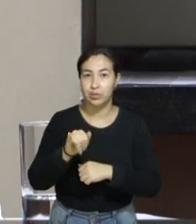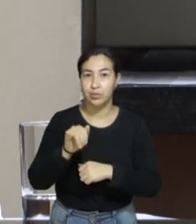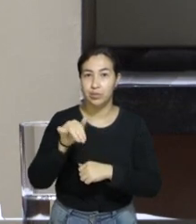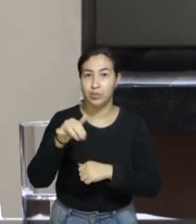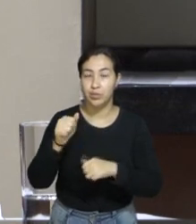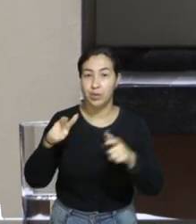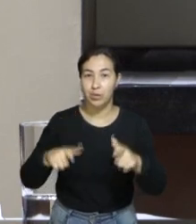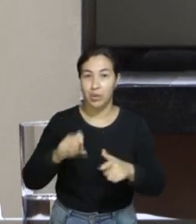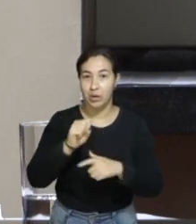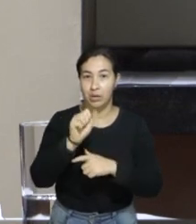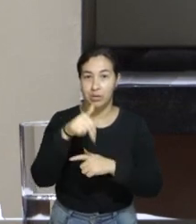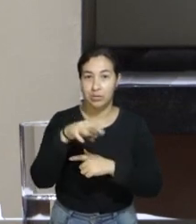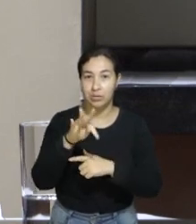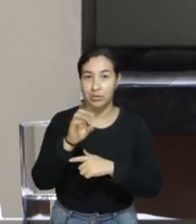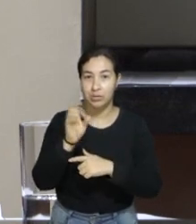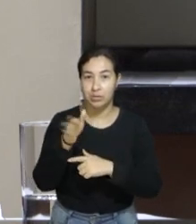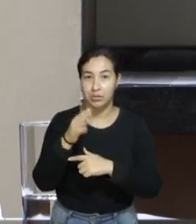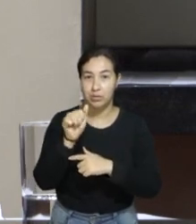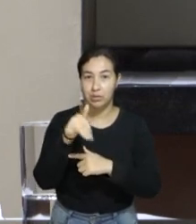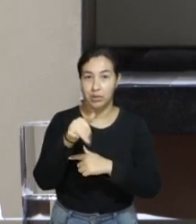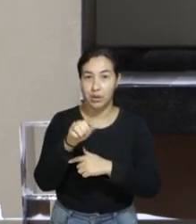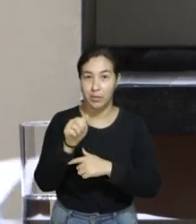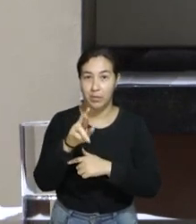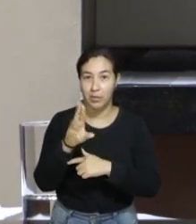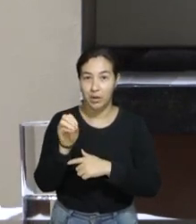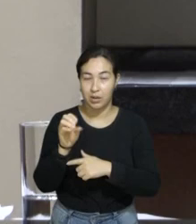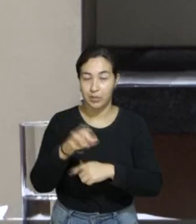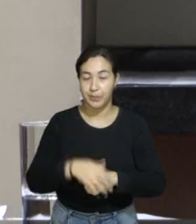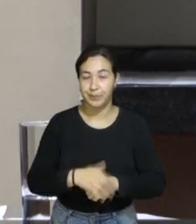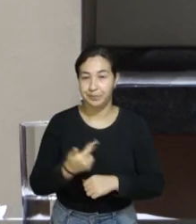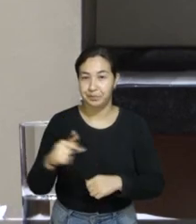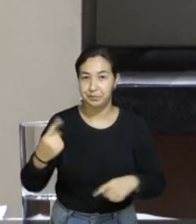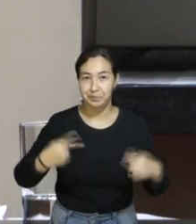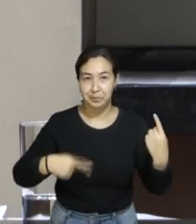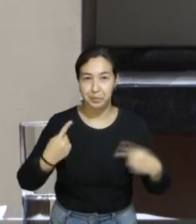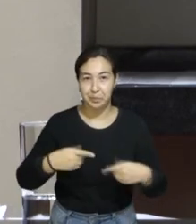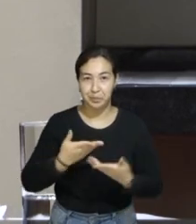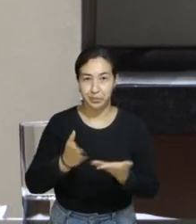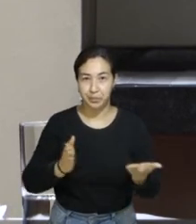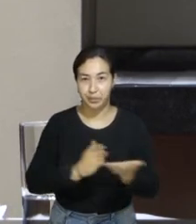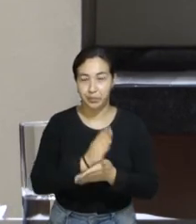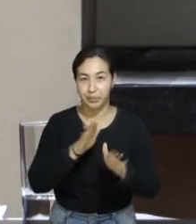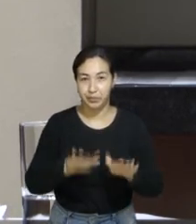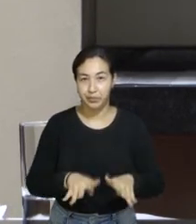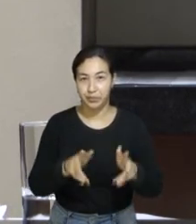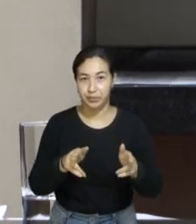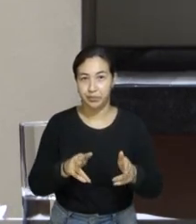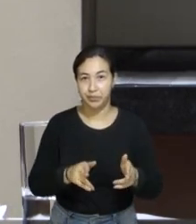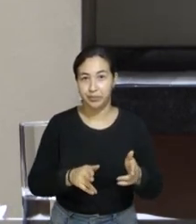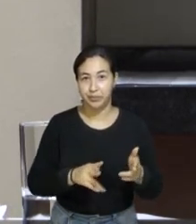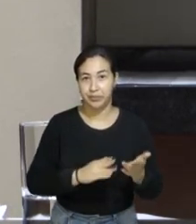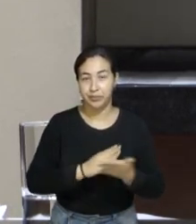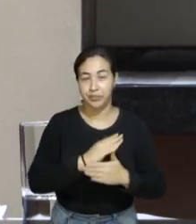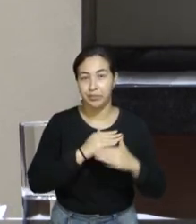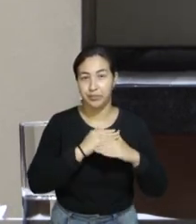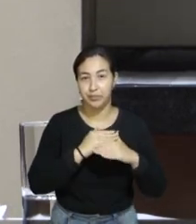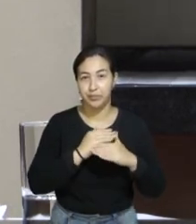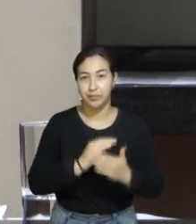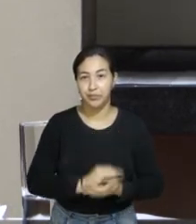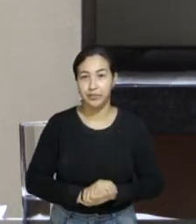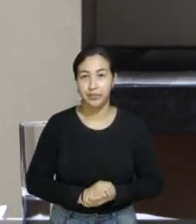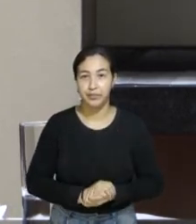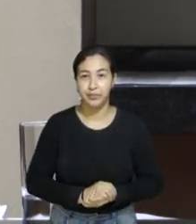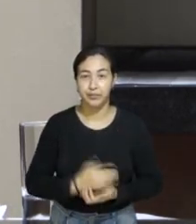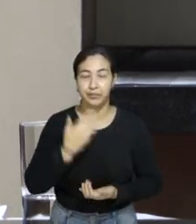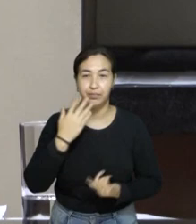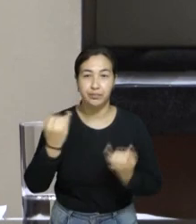Imperatriz, em discussão. Não havendo quem queira discutir, em votação. Deputados que aprovam, permaneçam como se encontra. Aprovado por